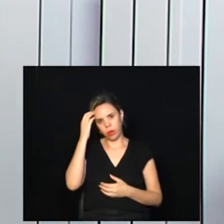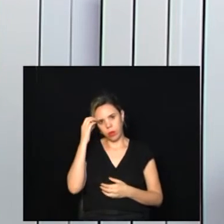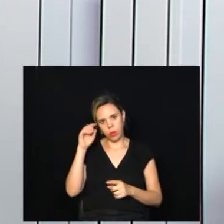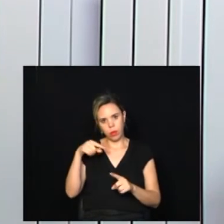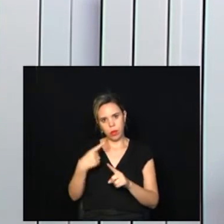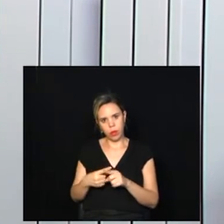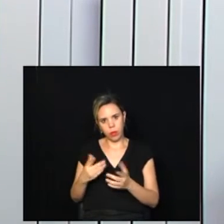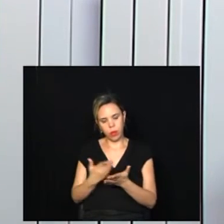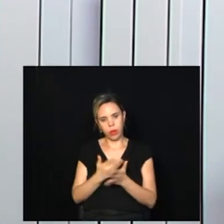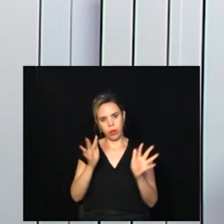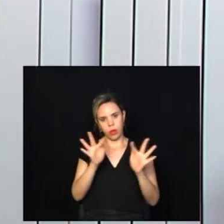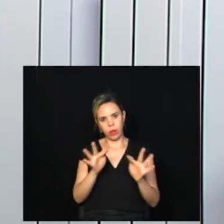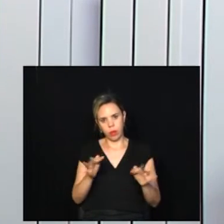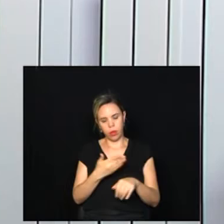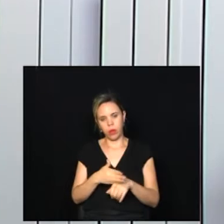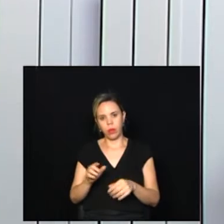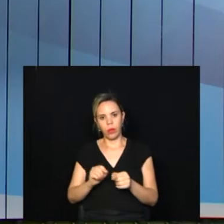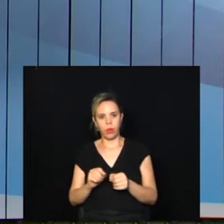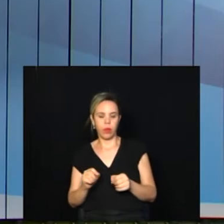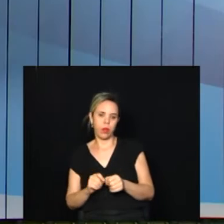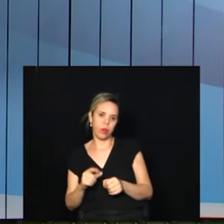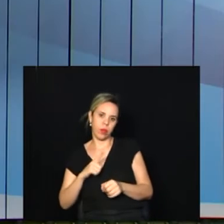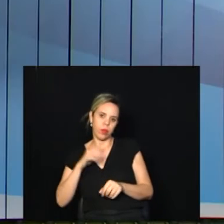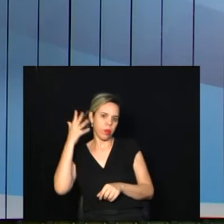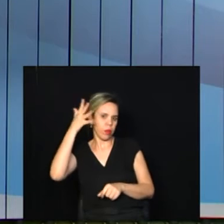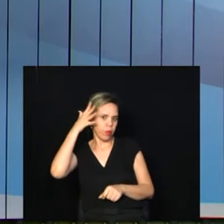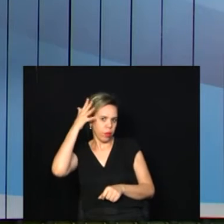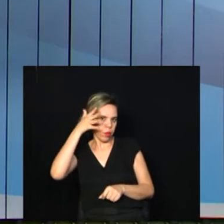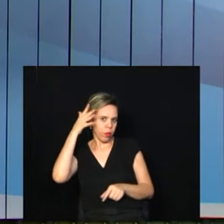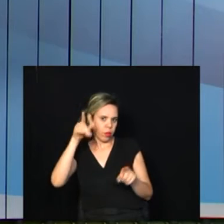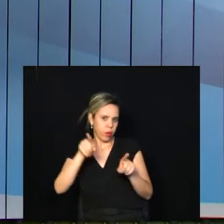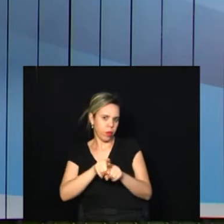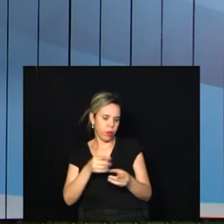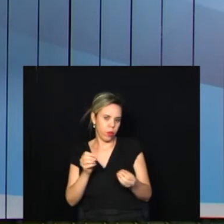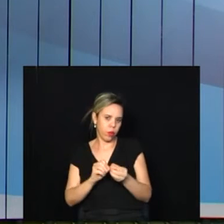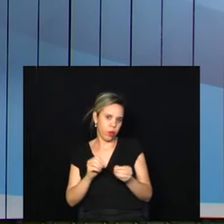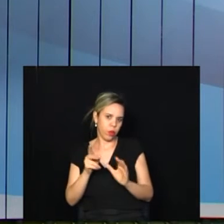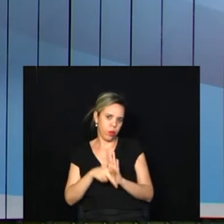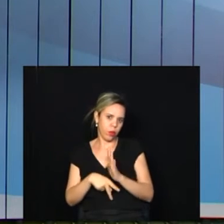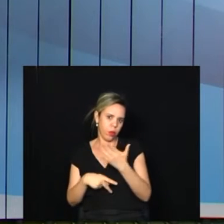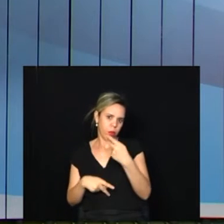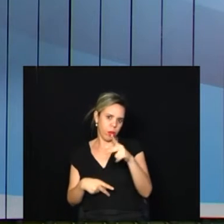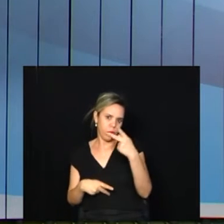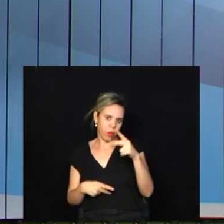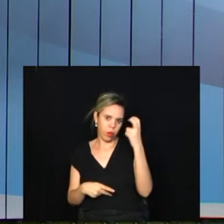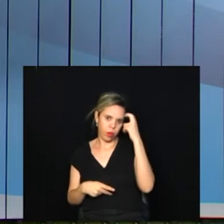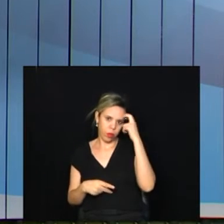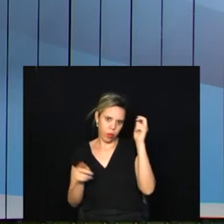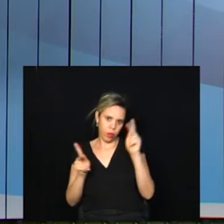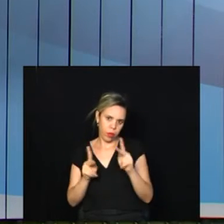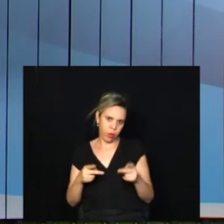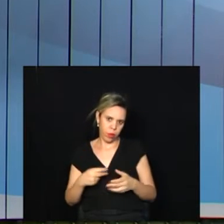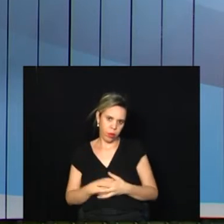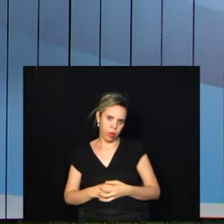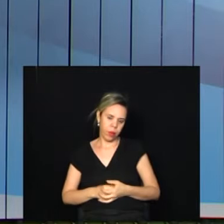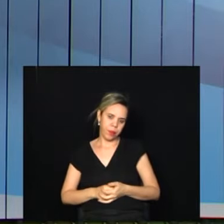livro do Felicidade na Prática, você dá palestras também. Como é que é esse projeto da Cultura na Paz? Isso, a gente